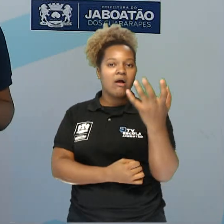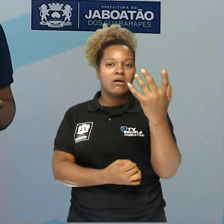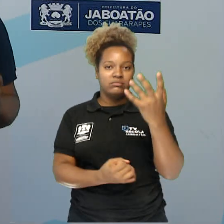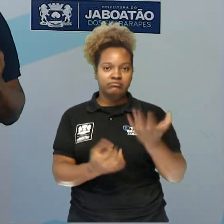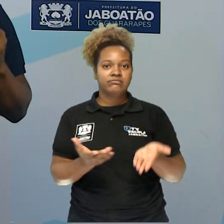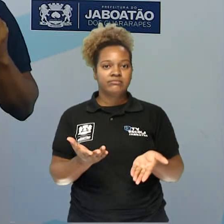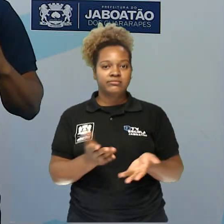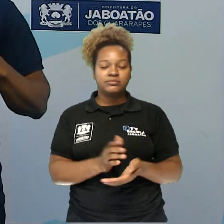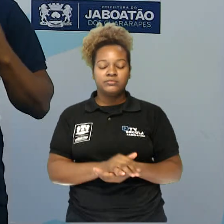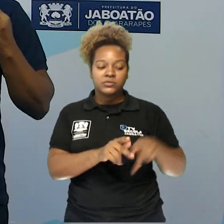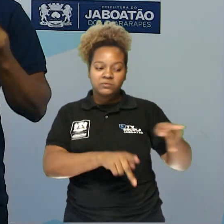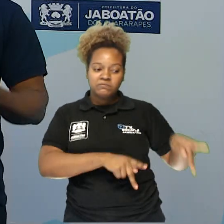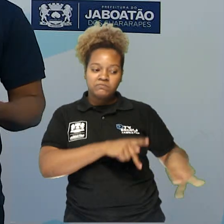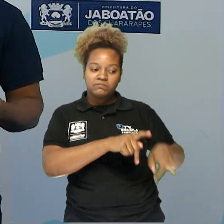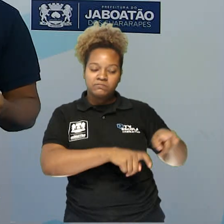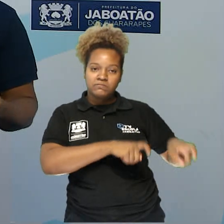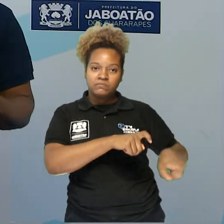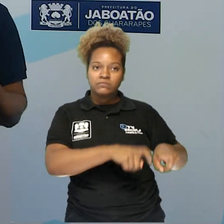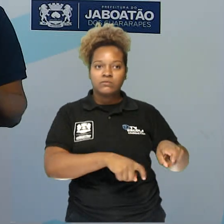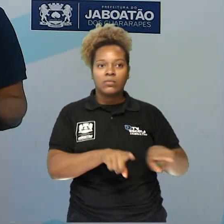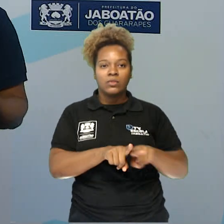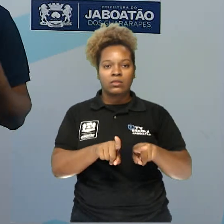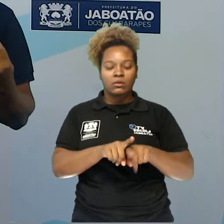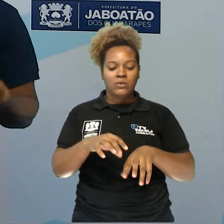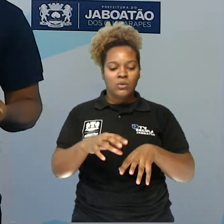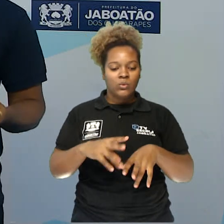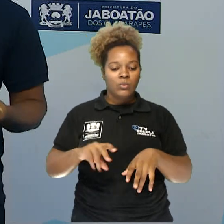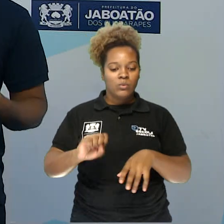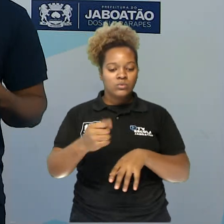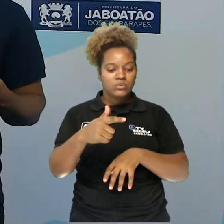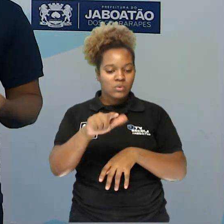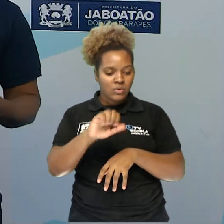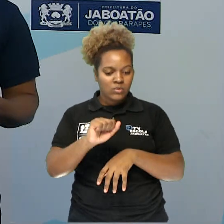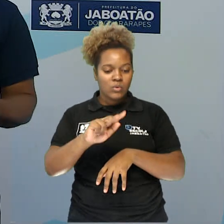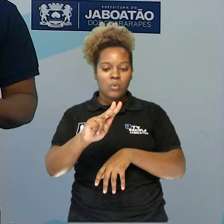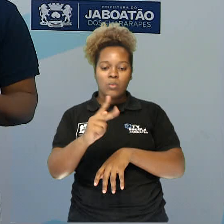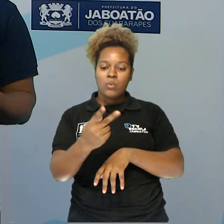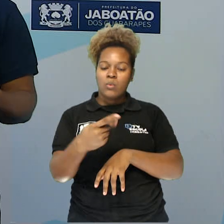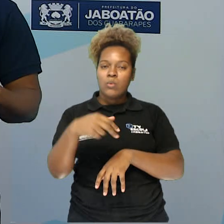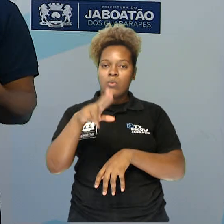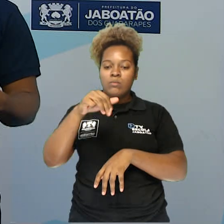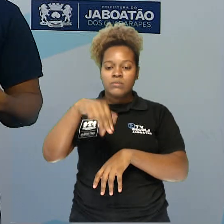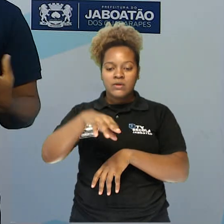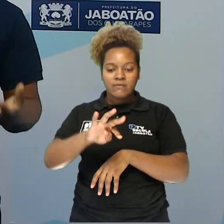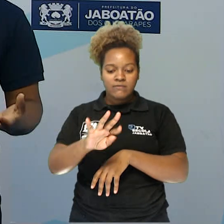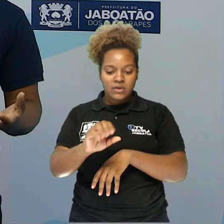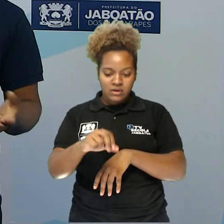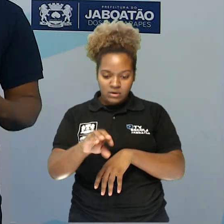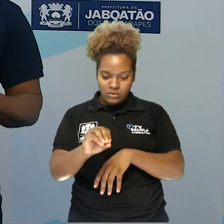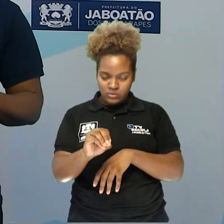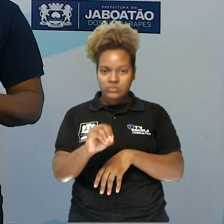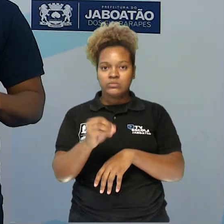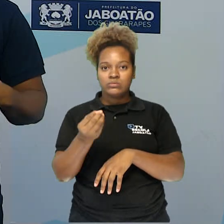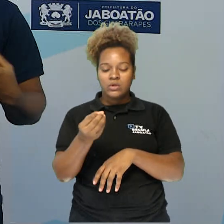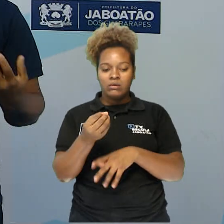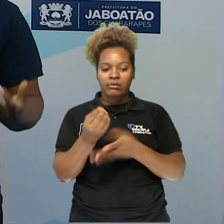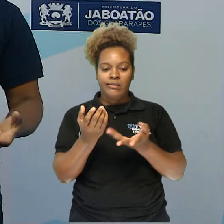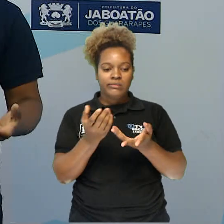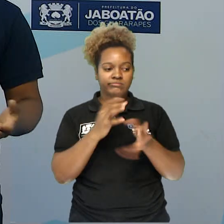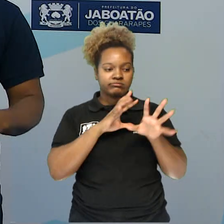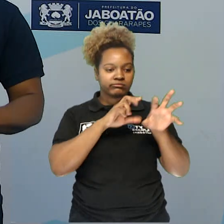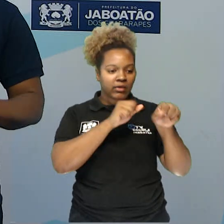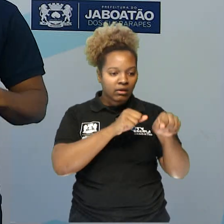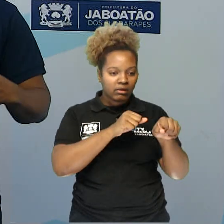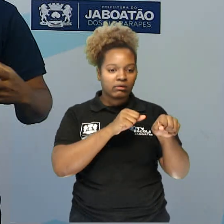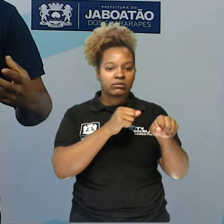temos também o solo umífero, que é formado através da decomposição de vegetais e